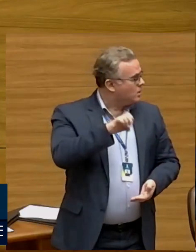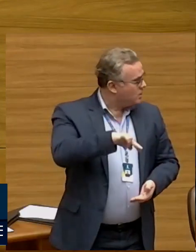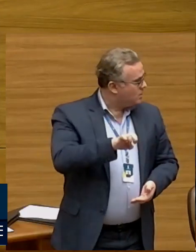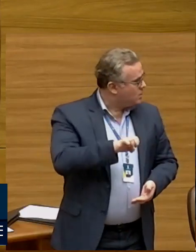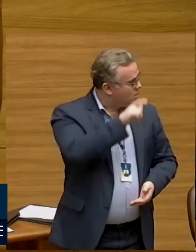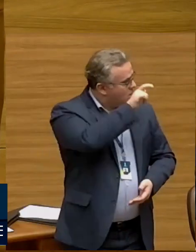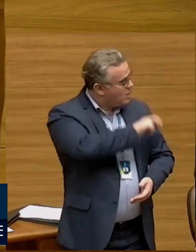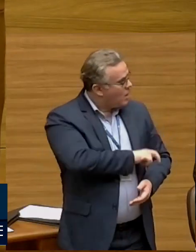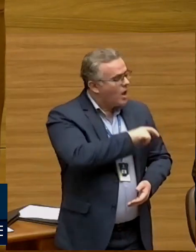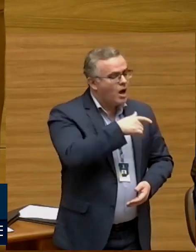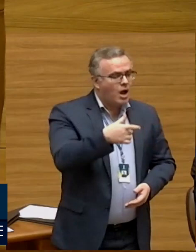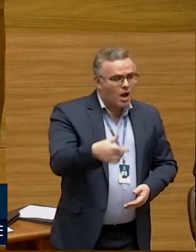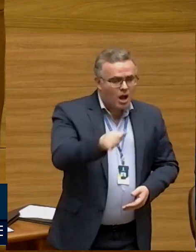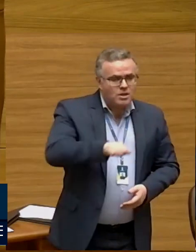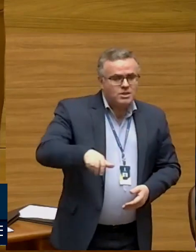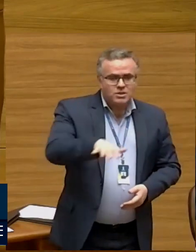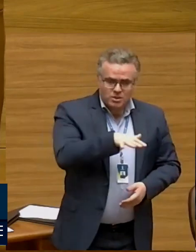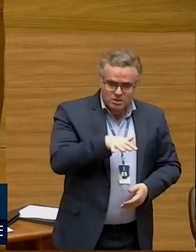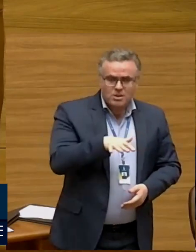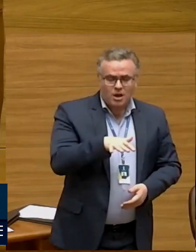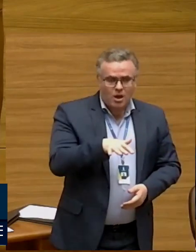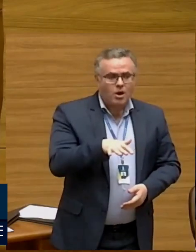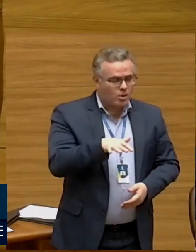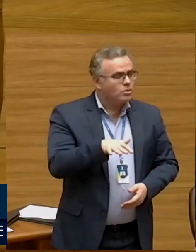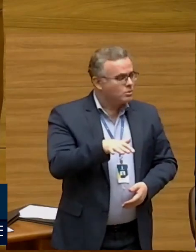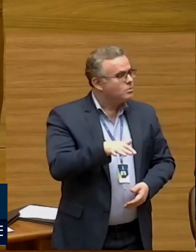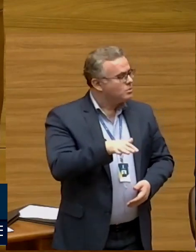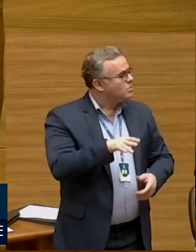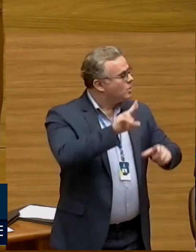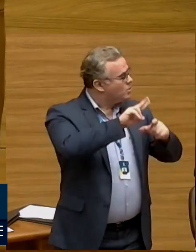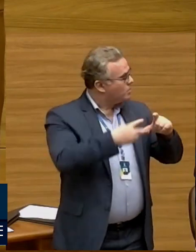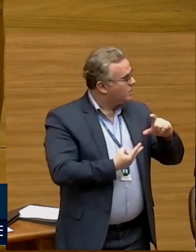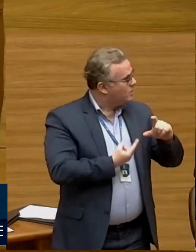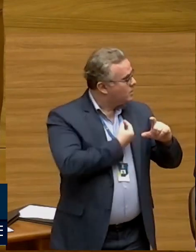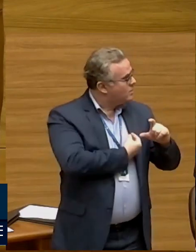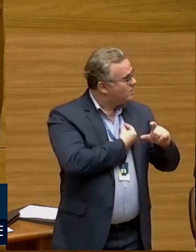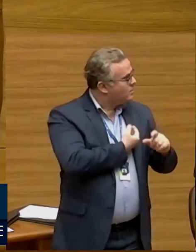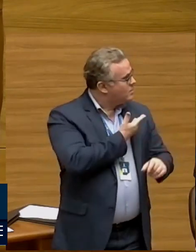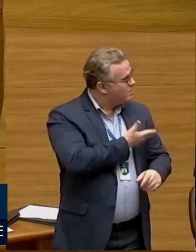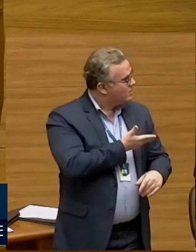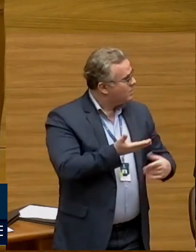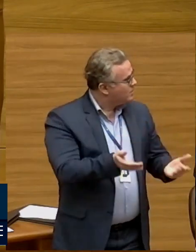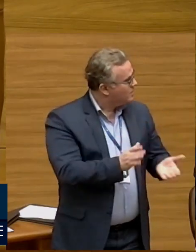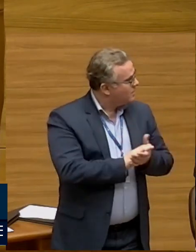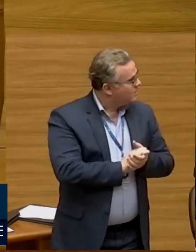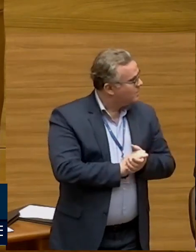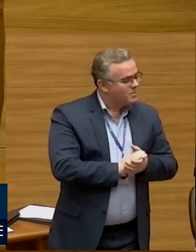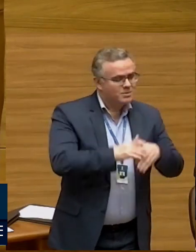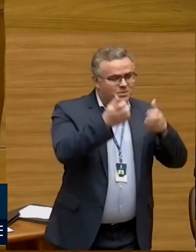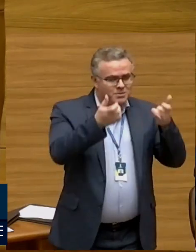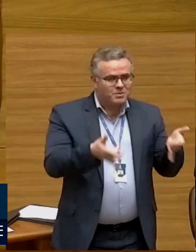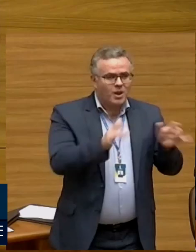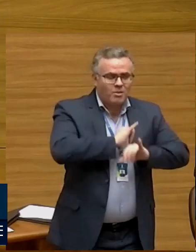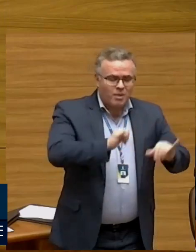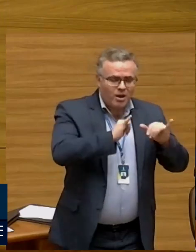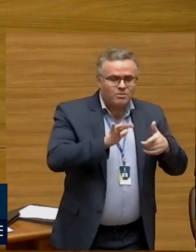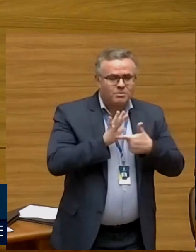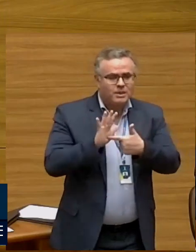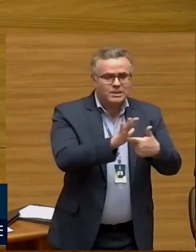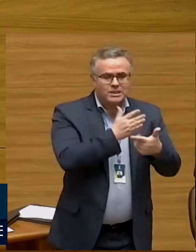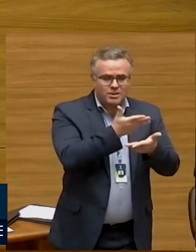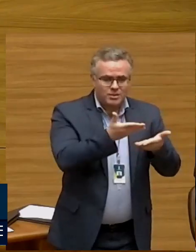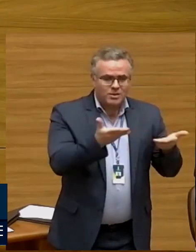assistente social do Instituto Pedagógico de Apoio à Educação de Surdos Sergipe e IPAESE, para trazer mais informação, né,